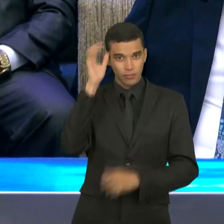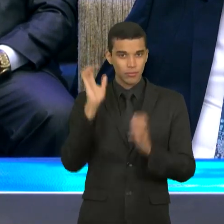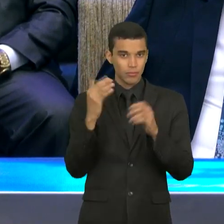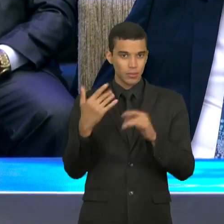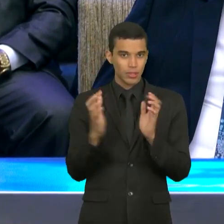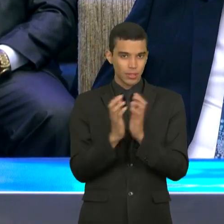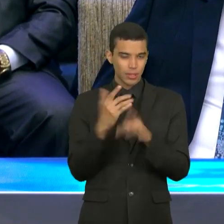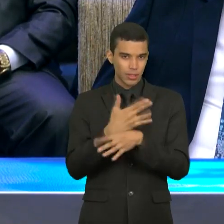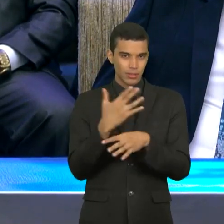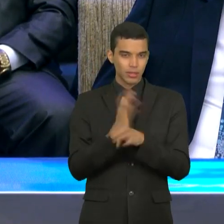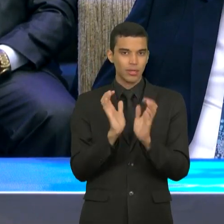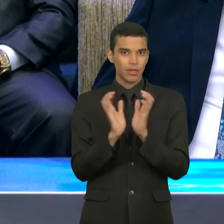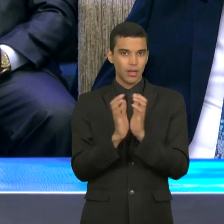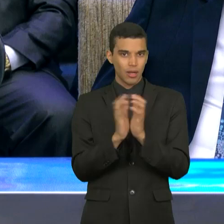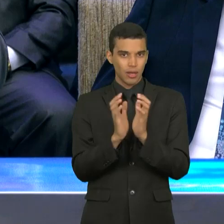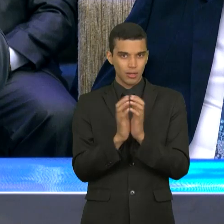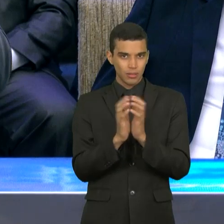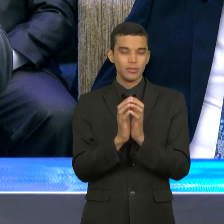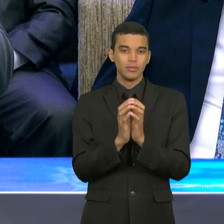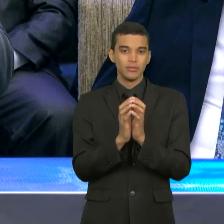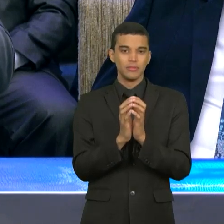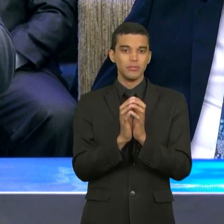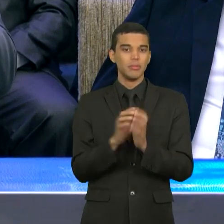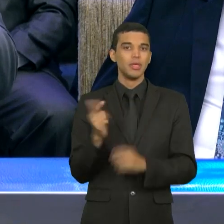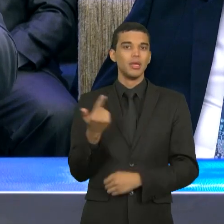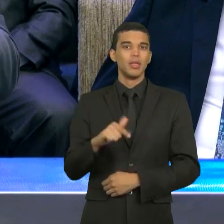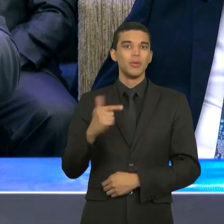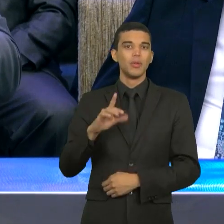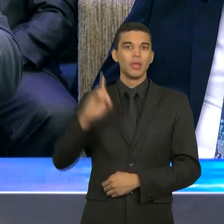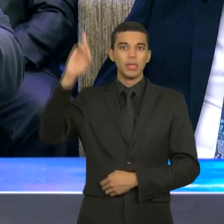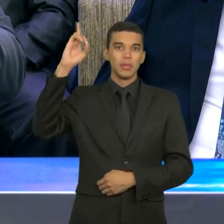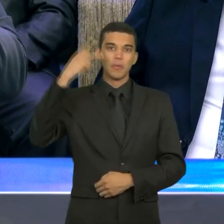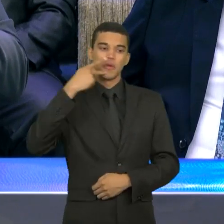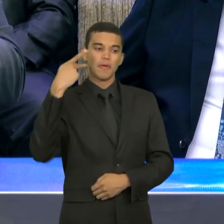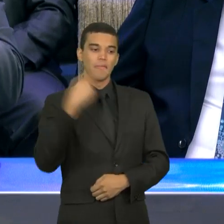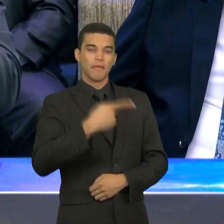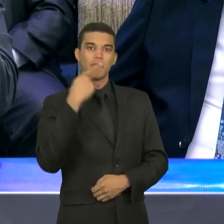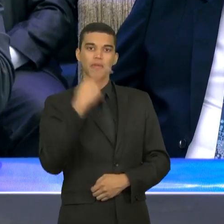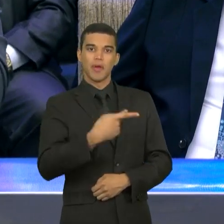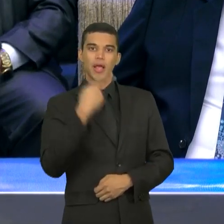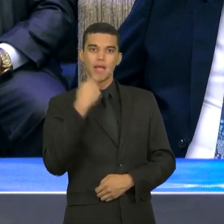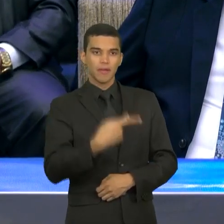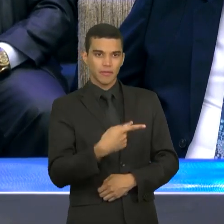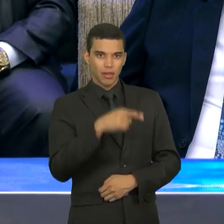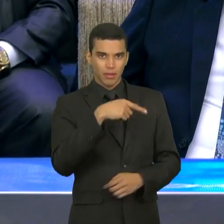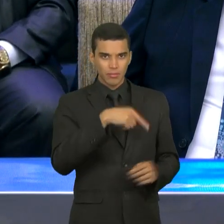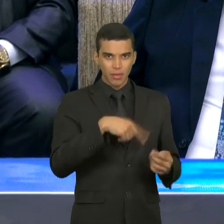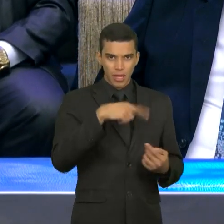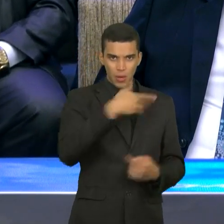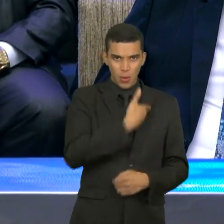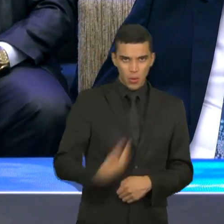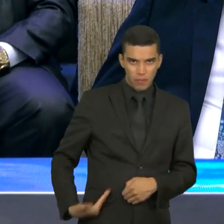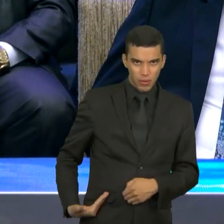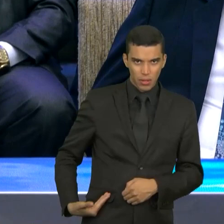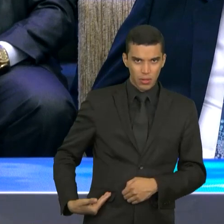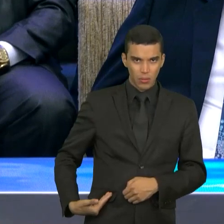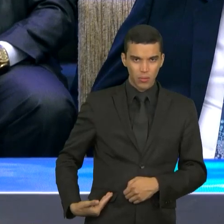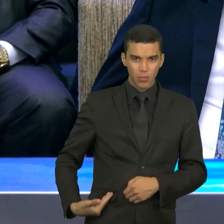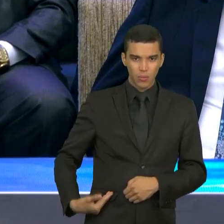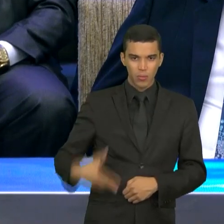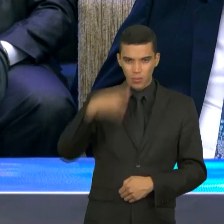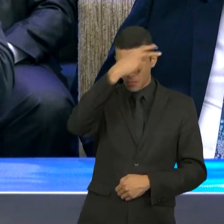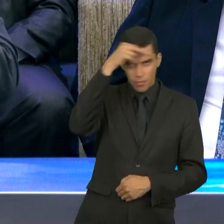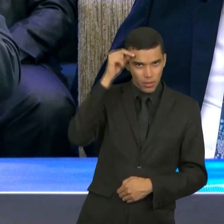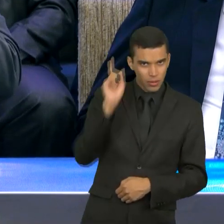não recebem o comando de Deus quando Deus quer falar com Pernambuco Deus fala com Pastor Ailton na